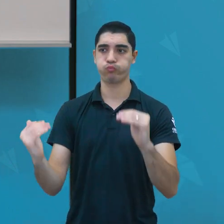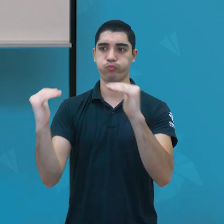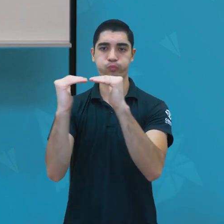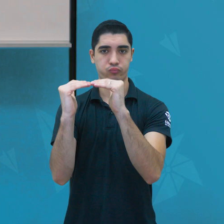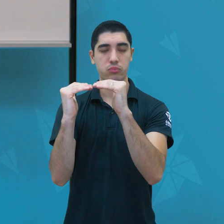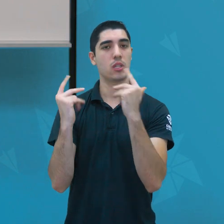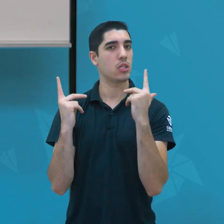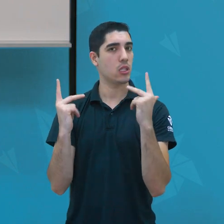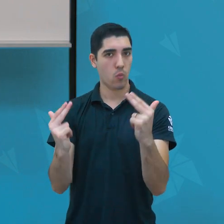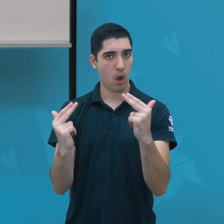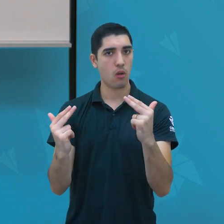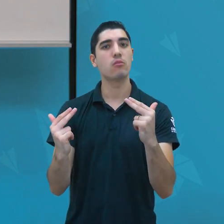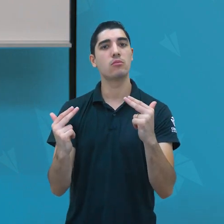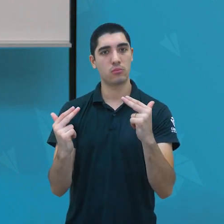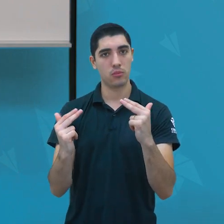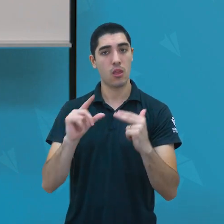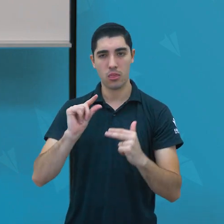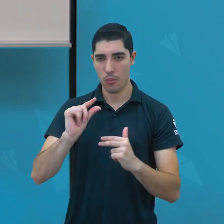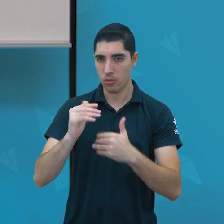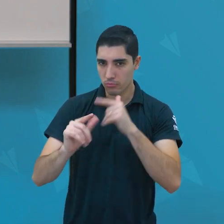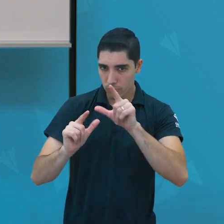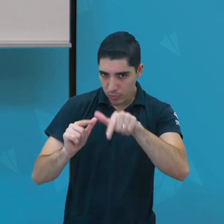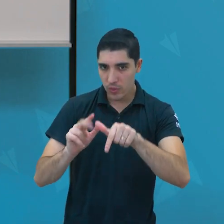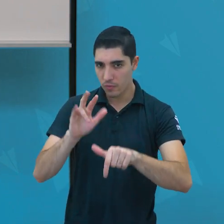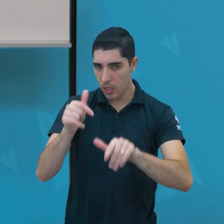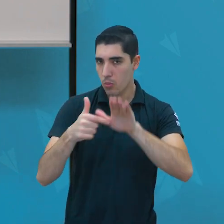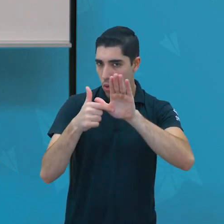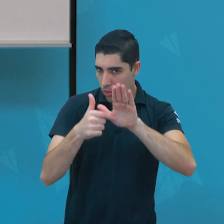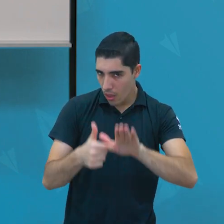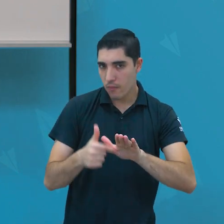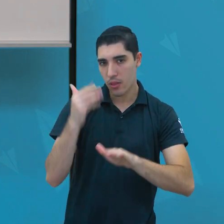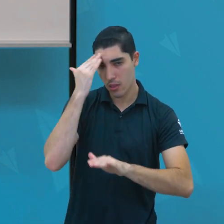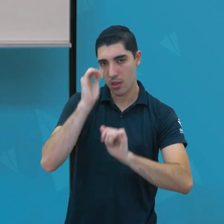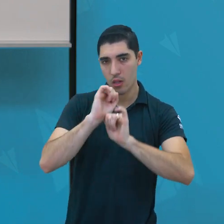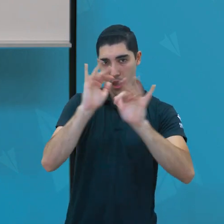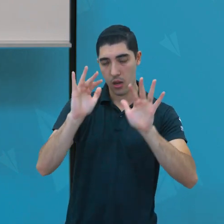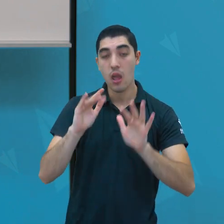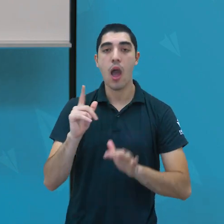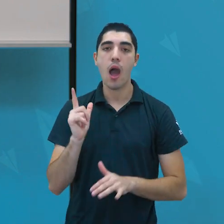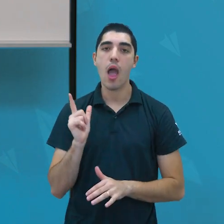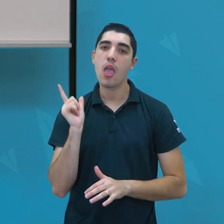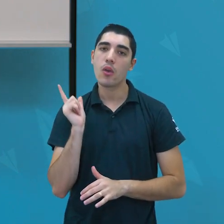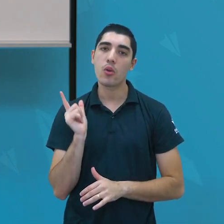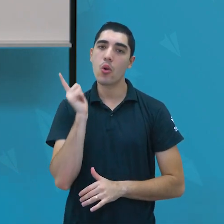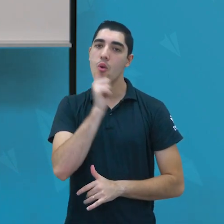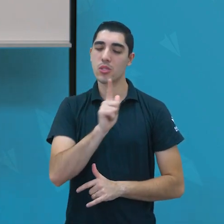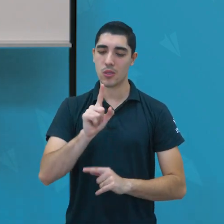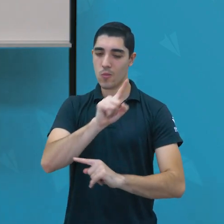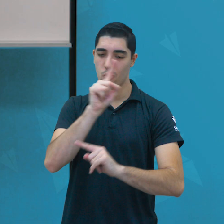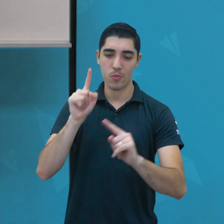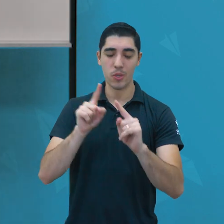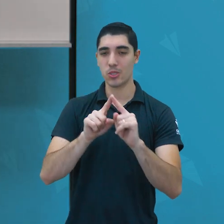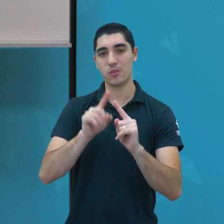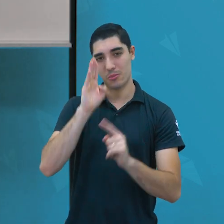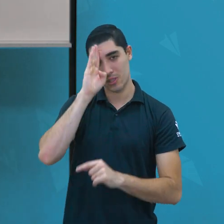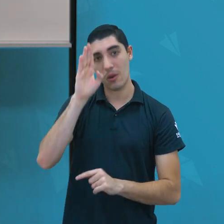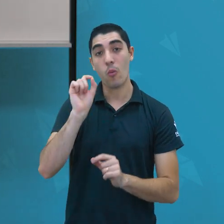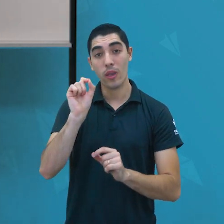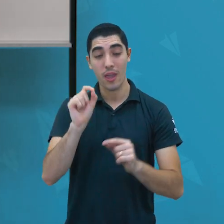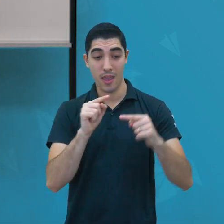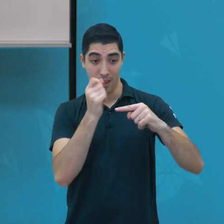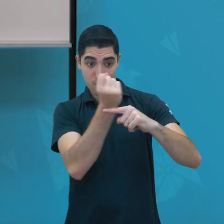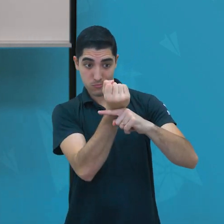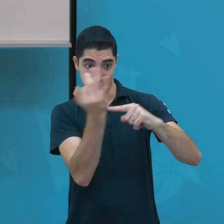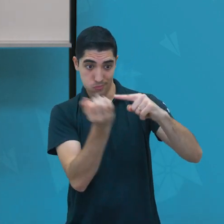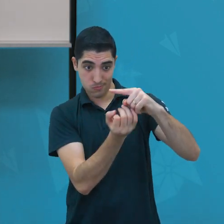tá? Que escondem a mesma razão por trás. Daqui a pouco a gente retoma sobre isso. E atingimos o nosso objetivo aqui,